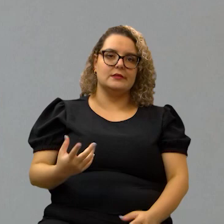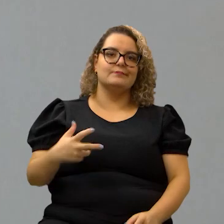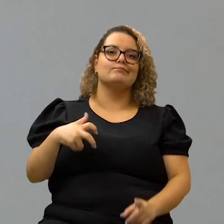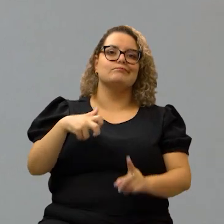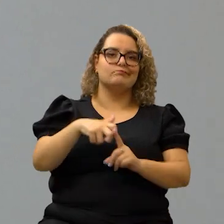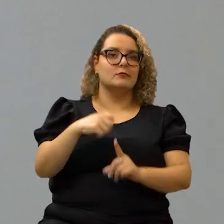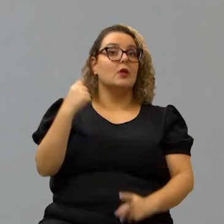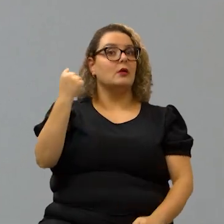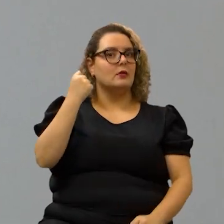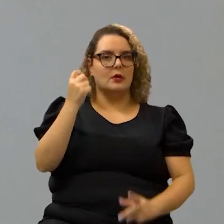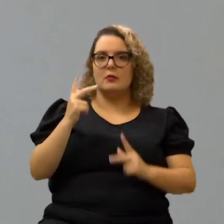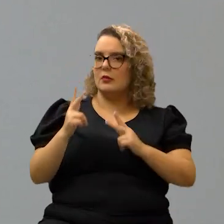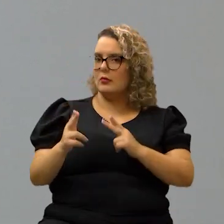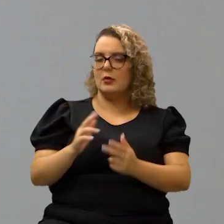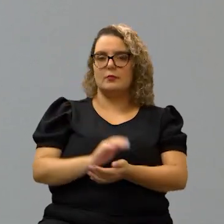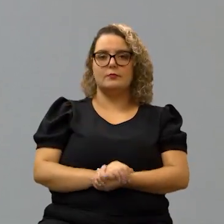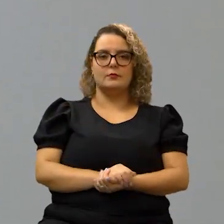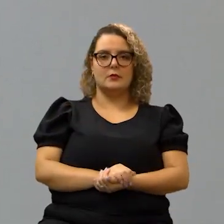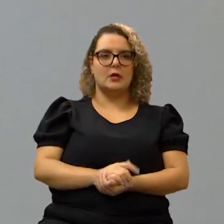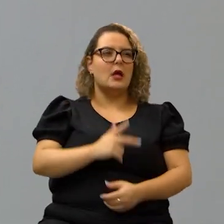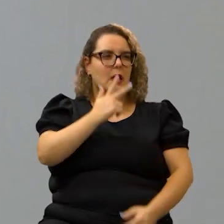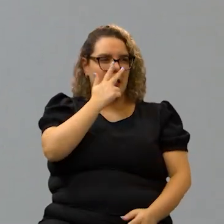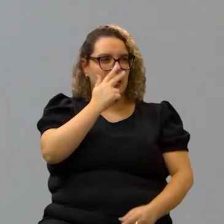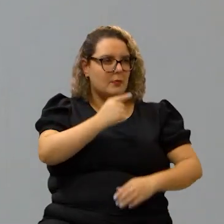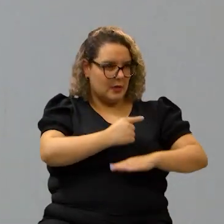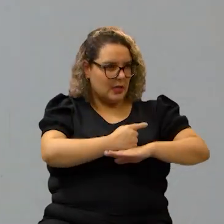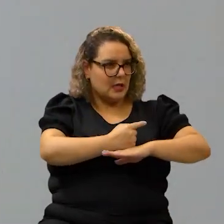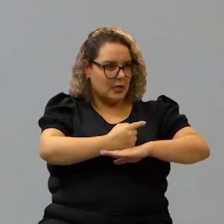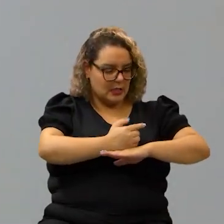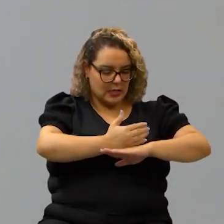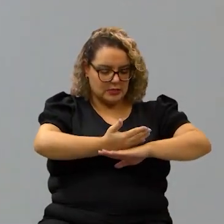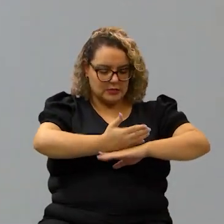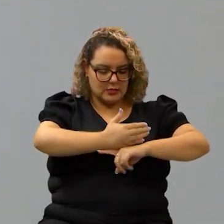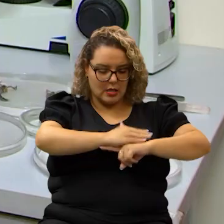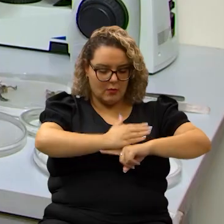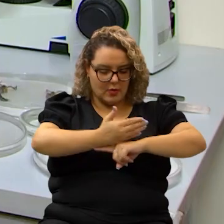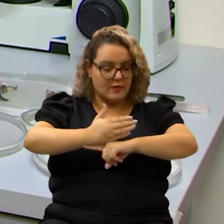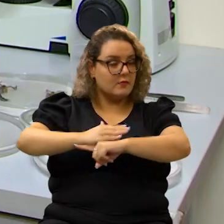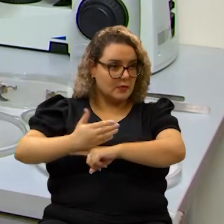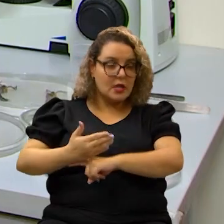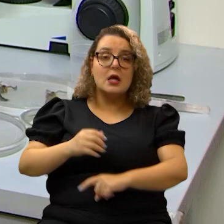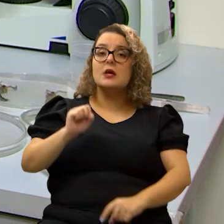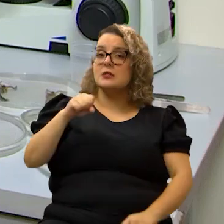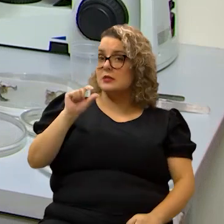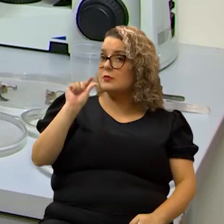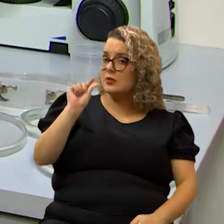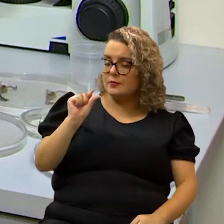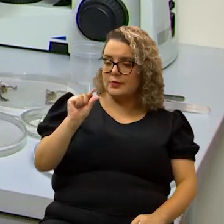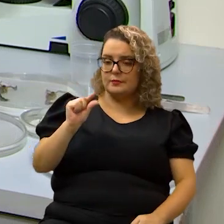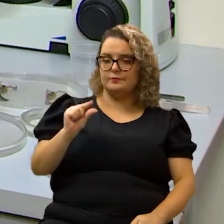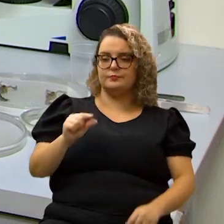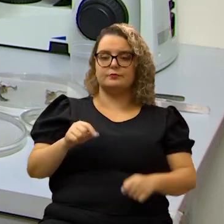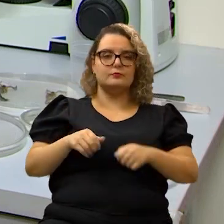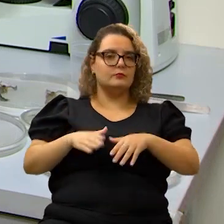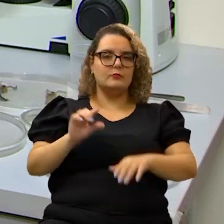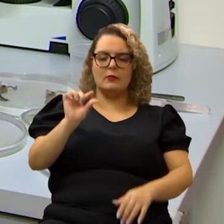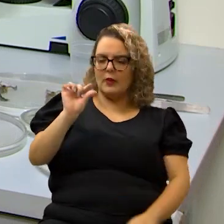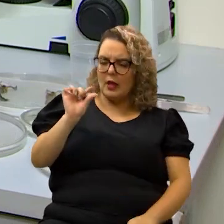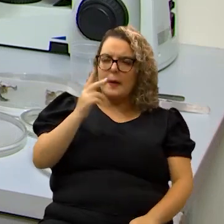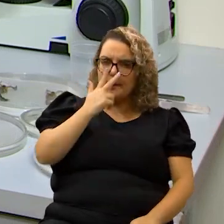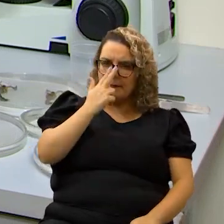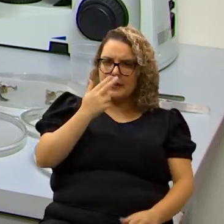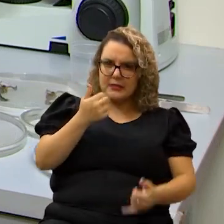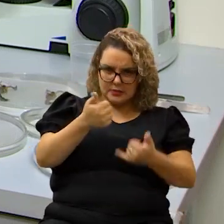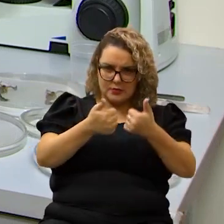ele vai causar o acidente grave do mesmo jeito. E ele parece uma formiguinha. pequenininho, parece uma formiguinha. Então ele